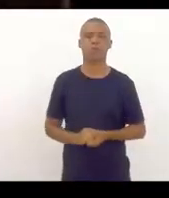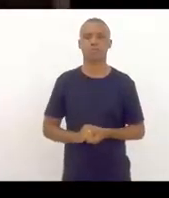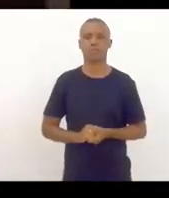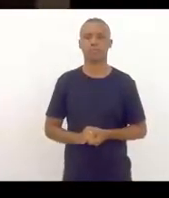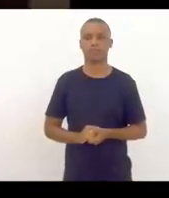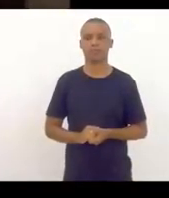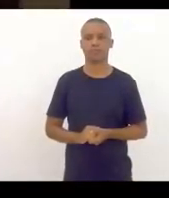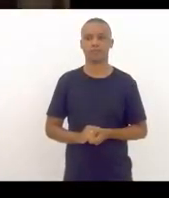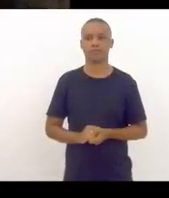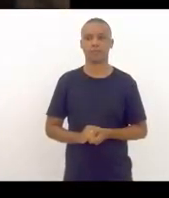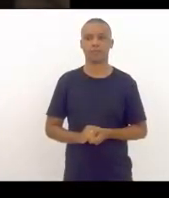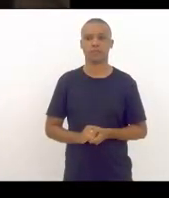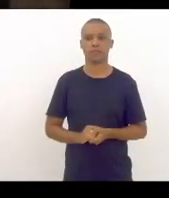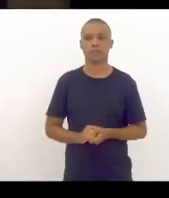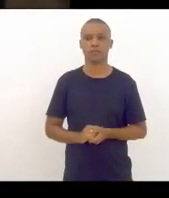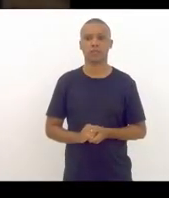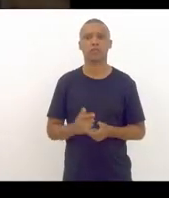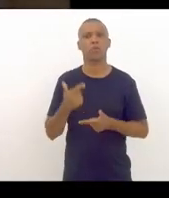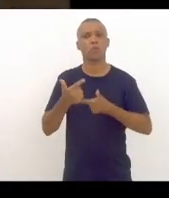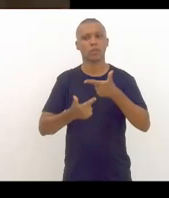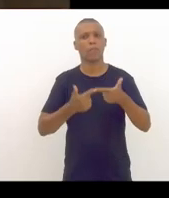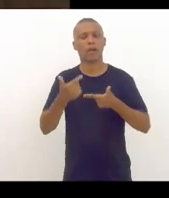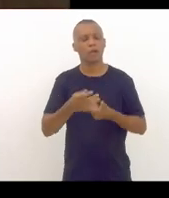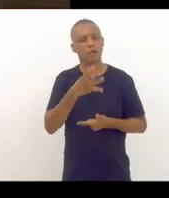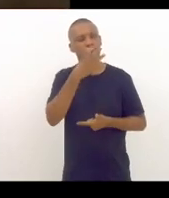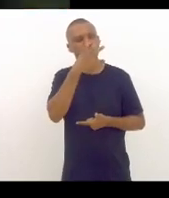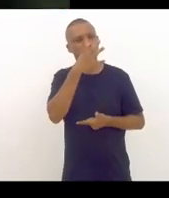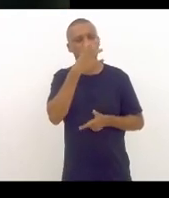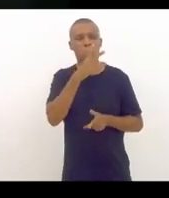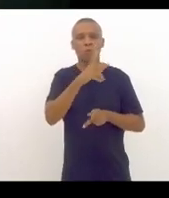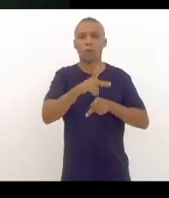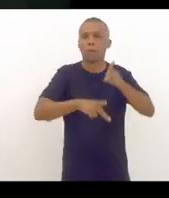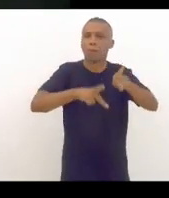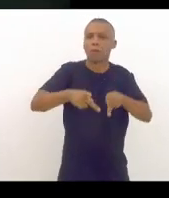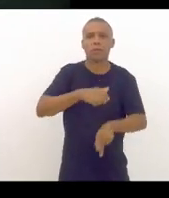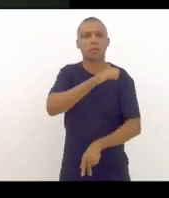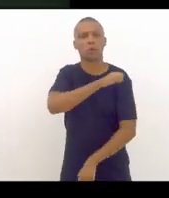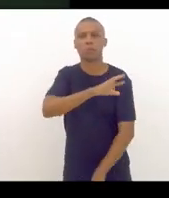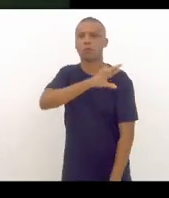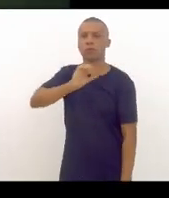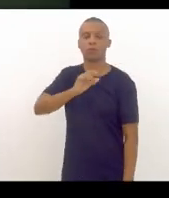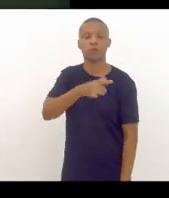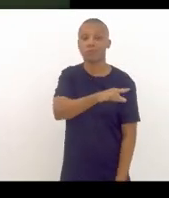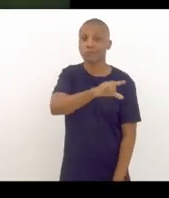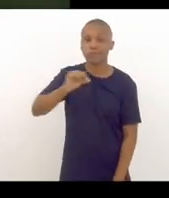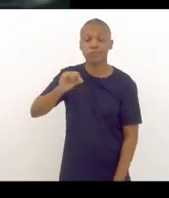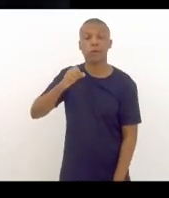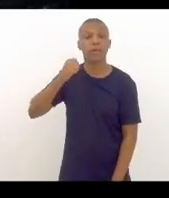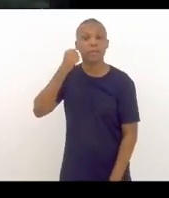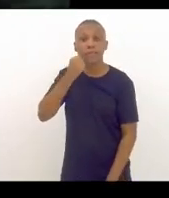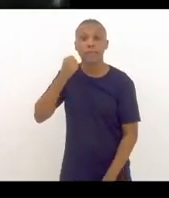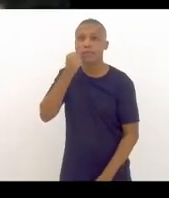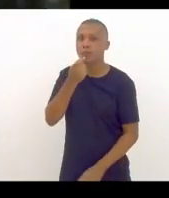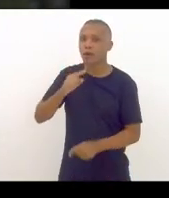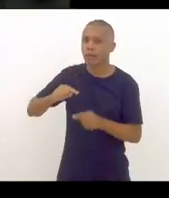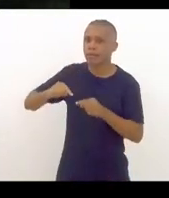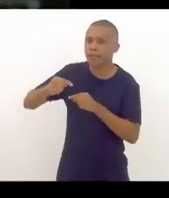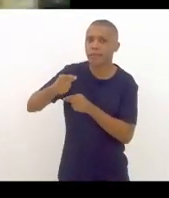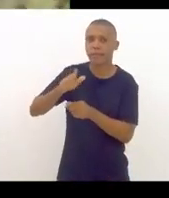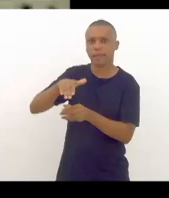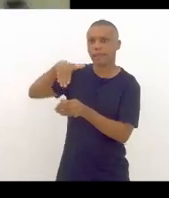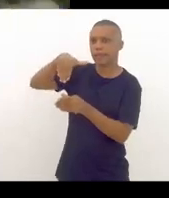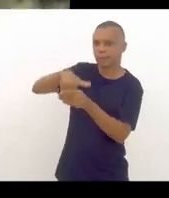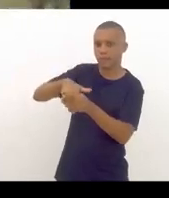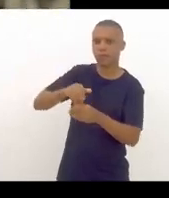Seu trabalho foi admirado pela população fluminense, que o elegeu senador na eleição seguinte. Romário chegou